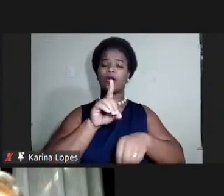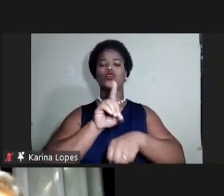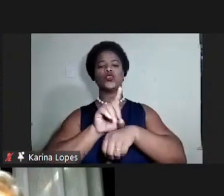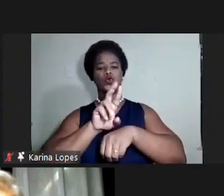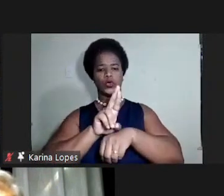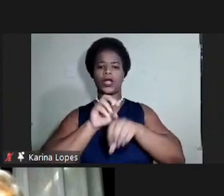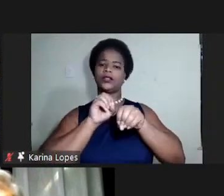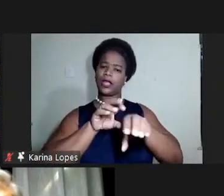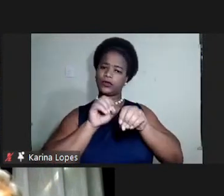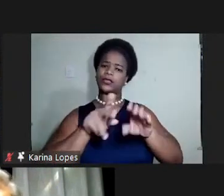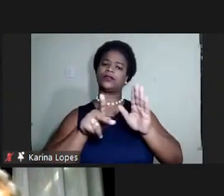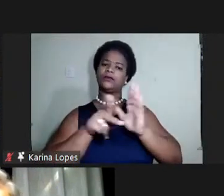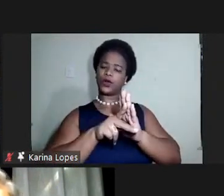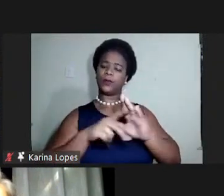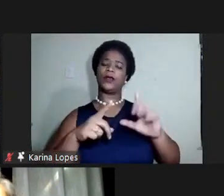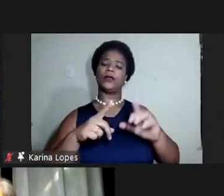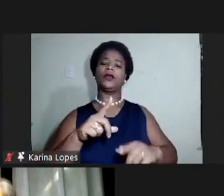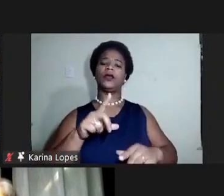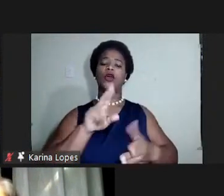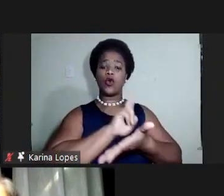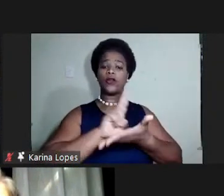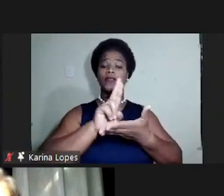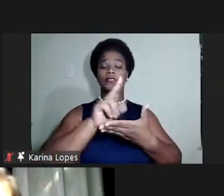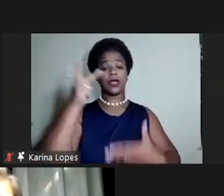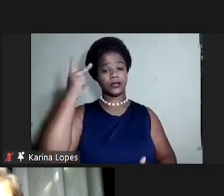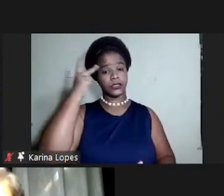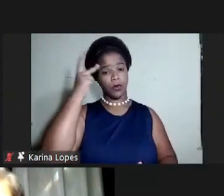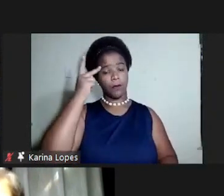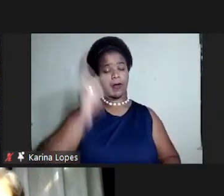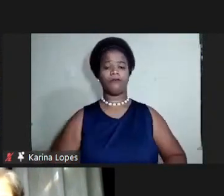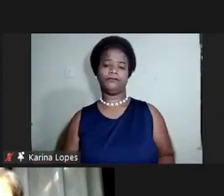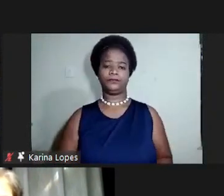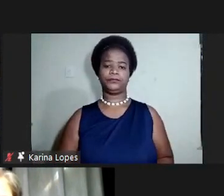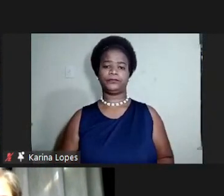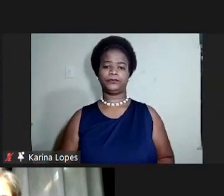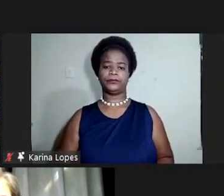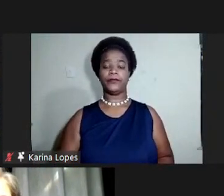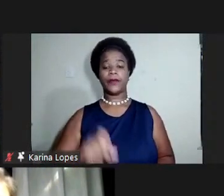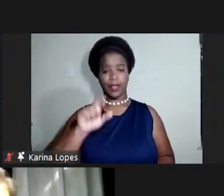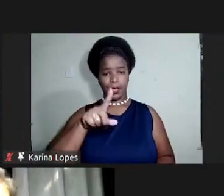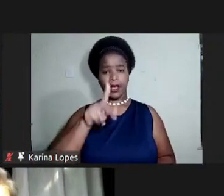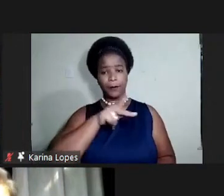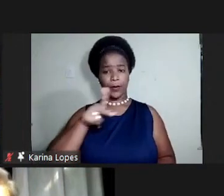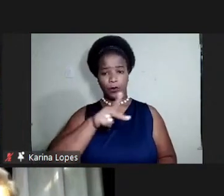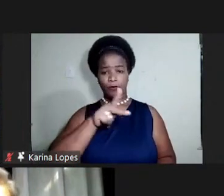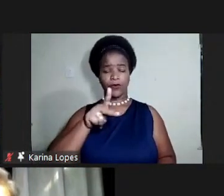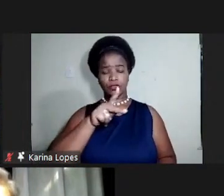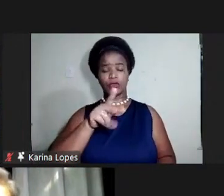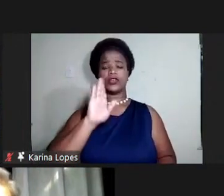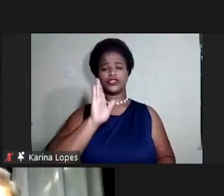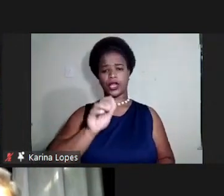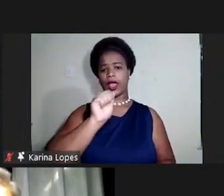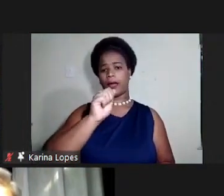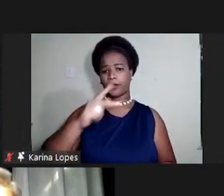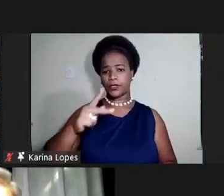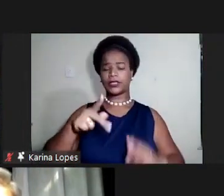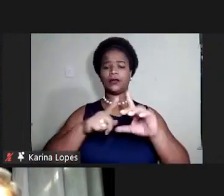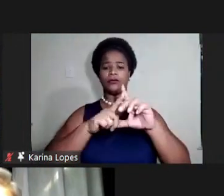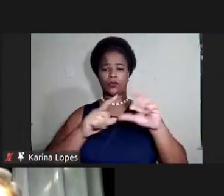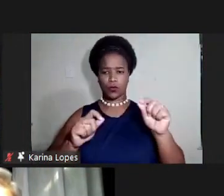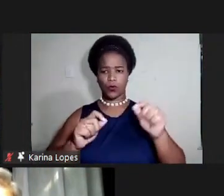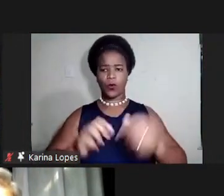Universidade de São Paulo. É professora titular aposentada da UFJF